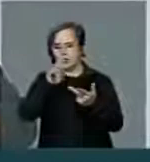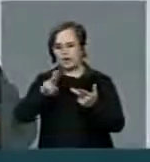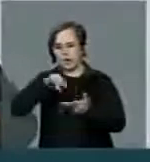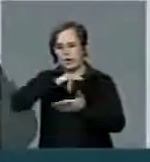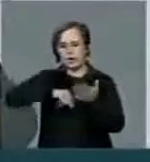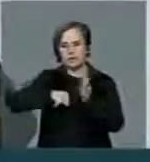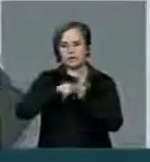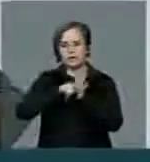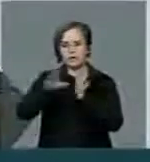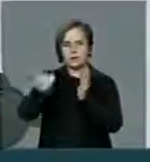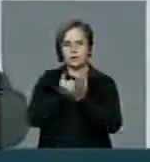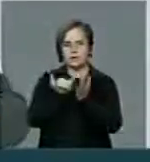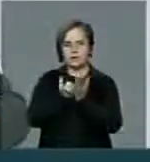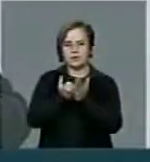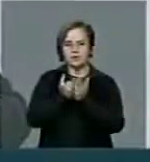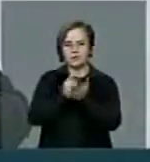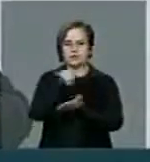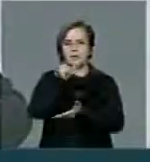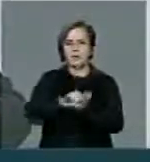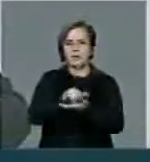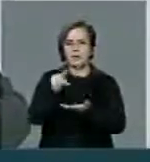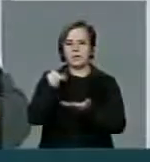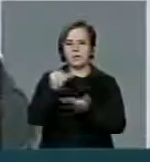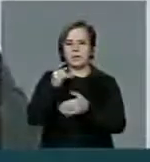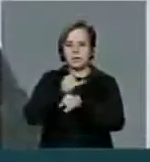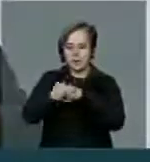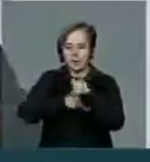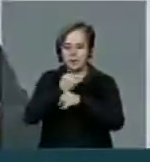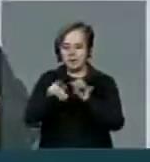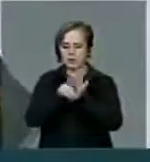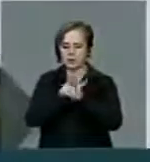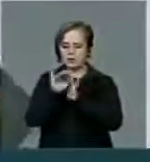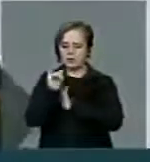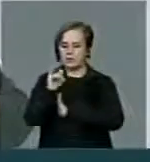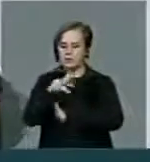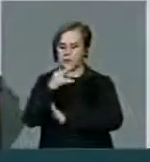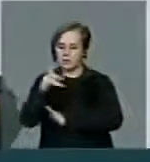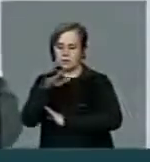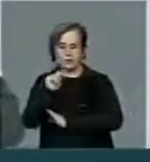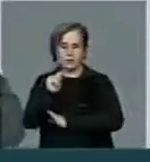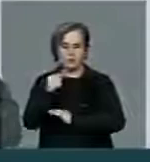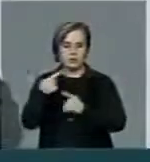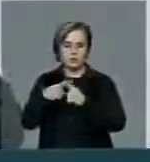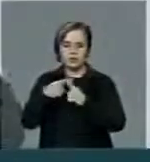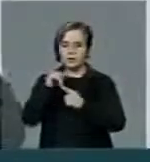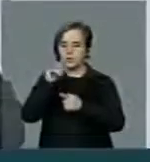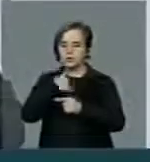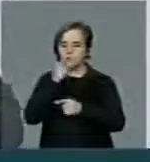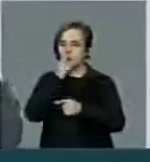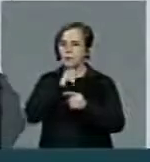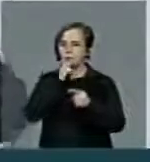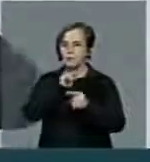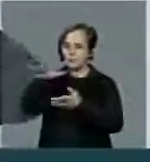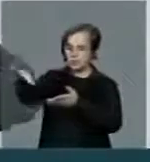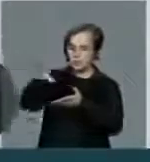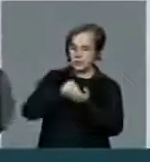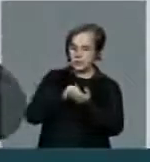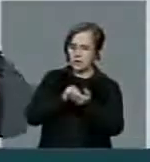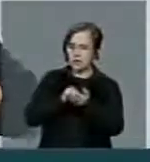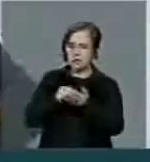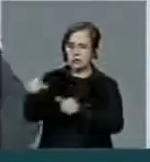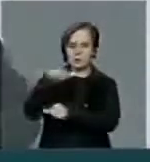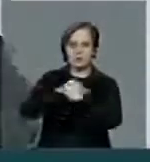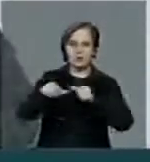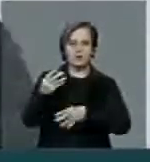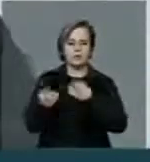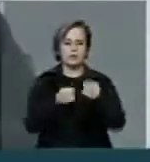do INCRA. Por que eu vou repetir coisas, se eu posso migrar essa base de dados para dentro do cadastro? Como é que eu dialogo a